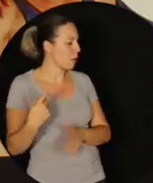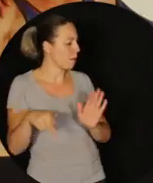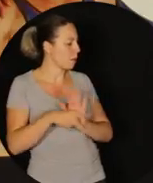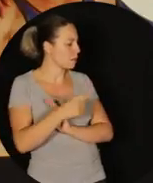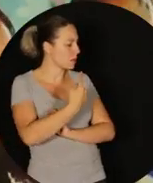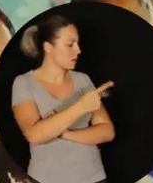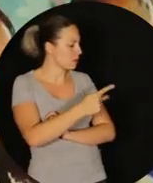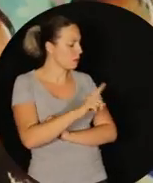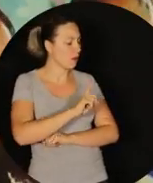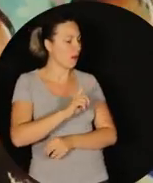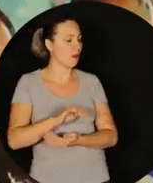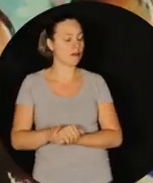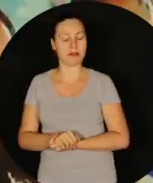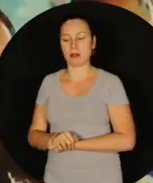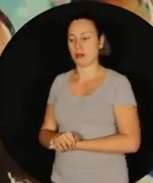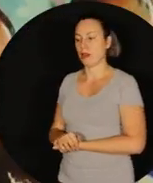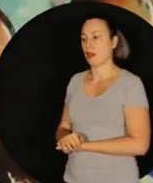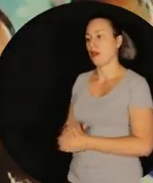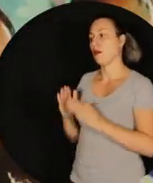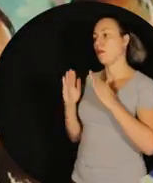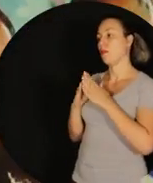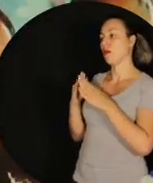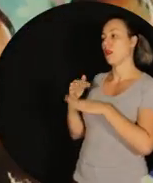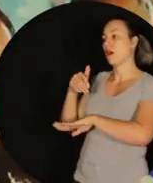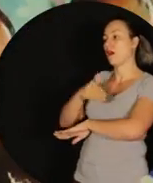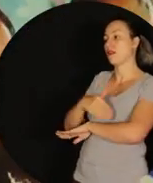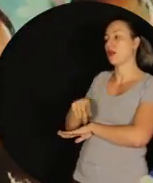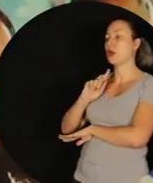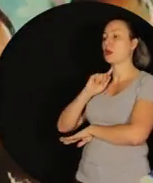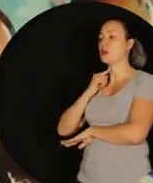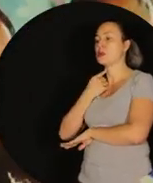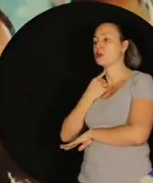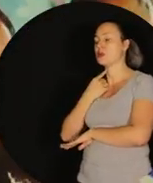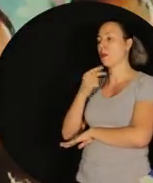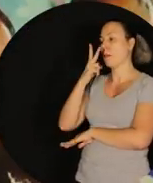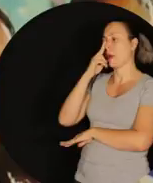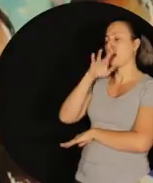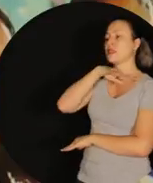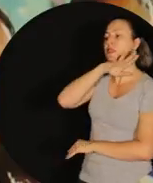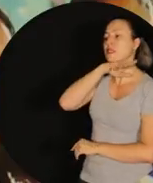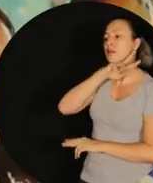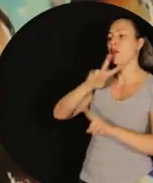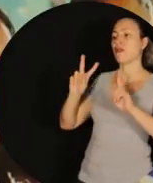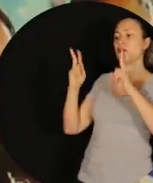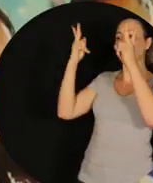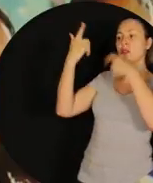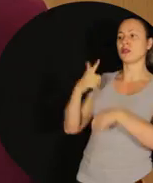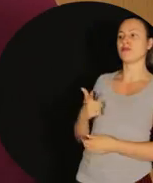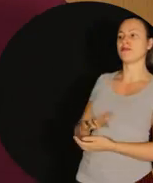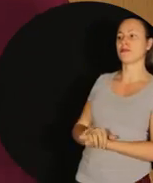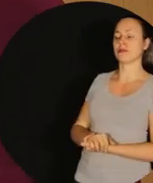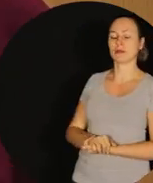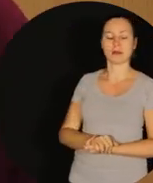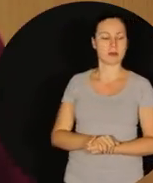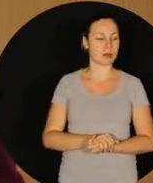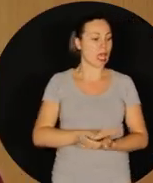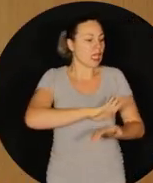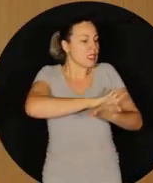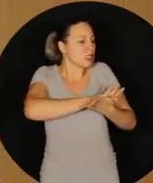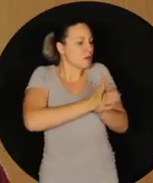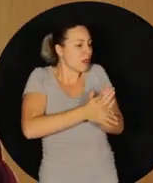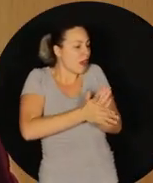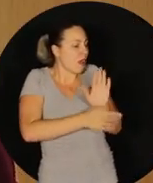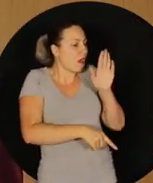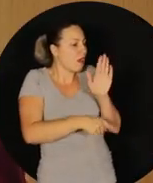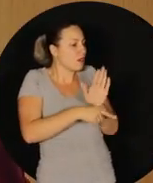que não era o meu lugar estar ali. Morador de rua é verme, estar ali sujo na rua não vale nada. É uma pessoa que não significa nada. Fui discriminada, muitas